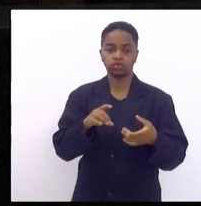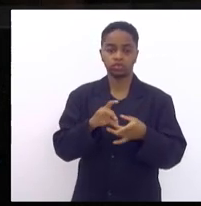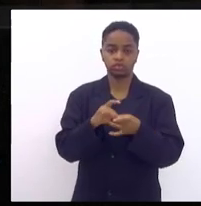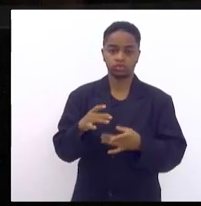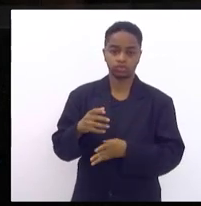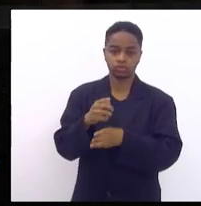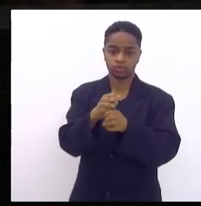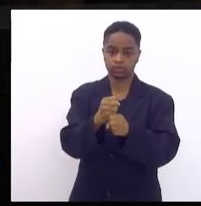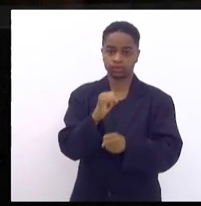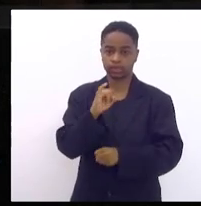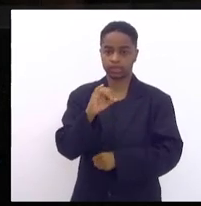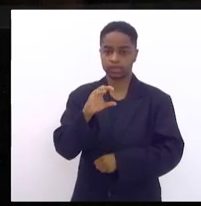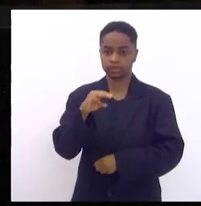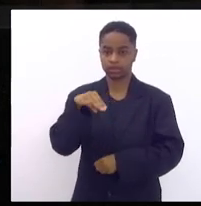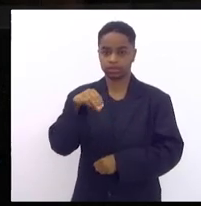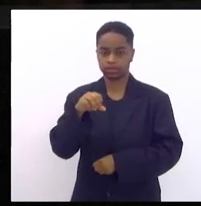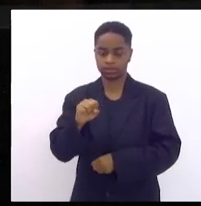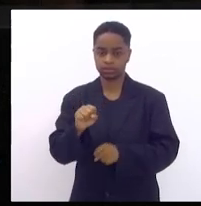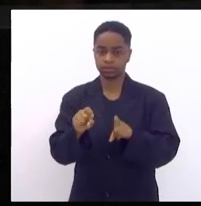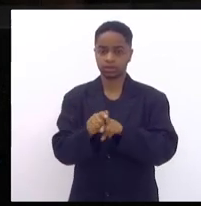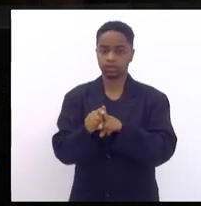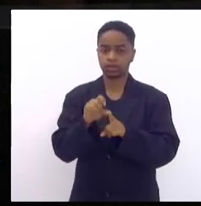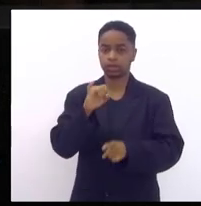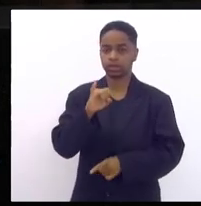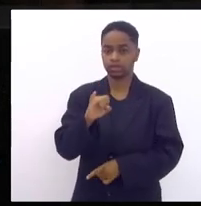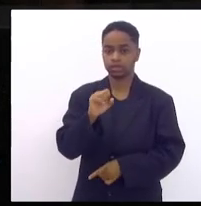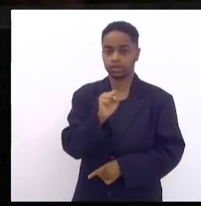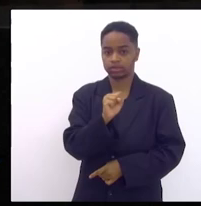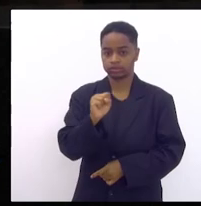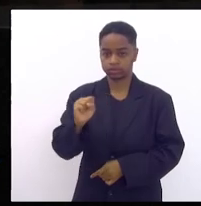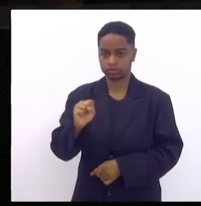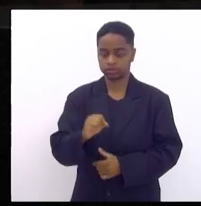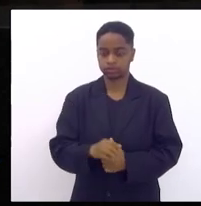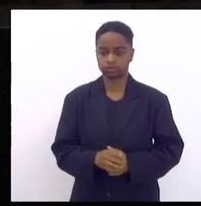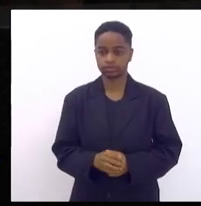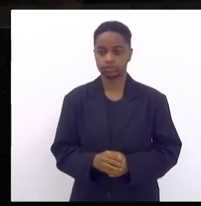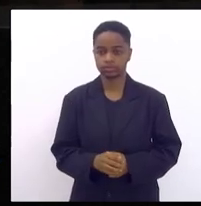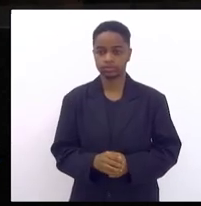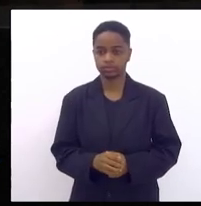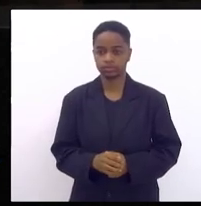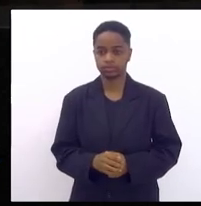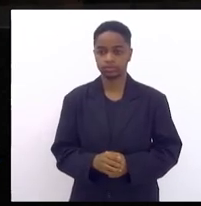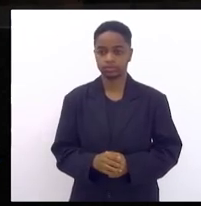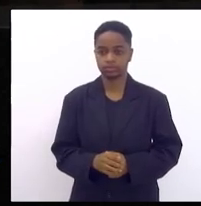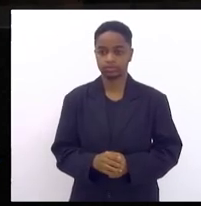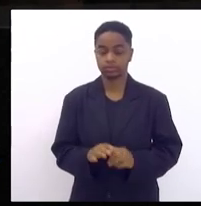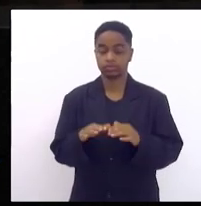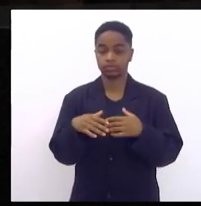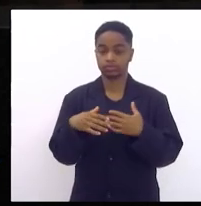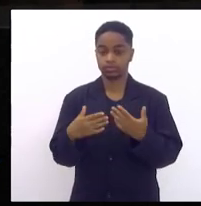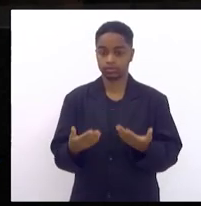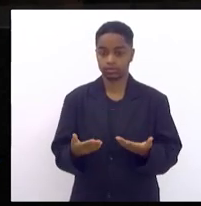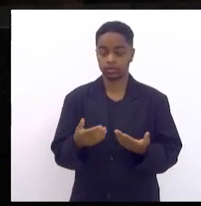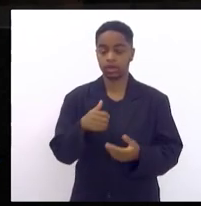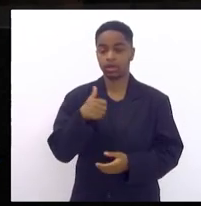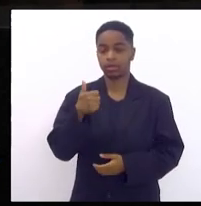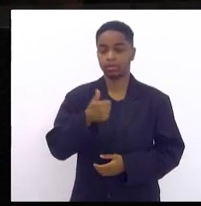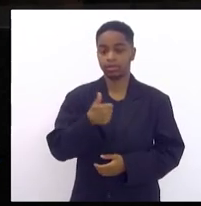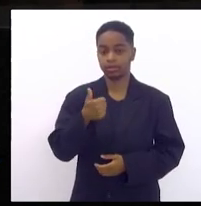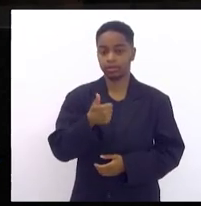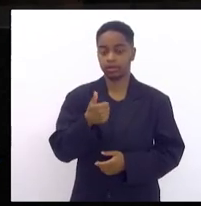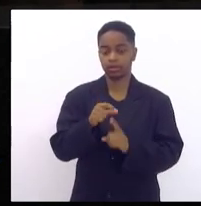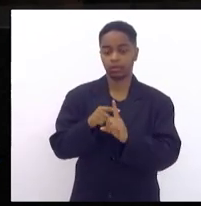ICMS com o ISS. Olha, então, a primeira grande vantagem dessa